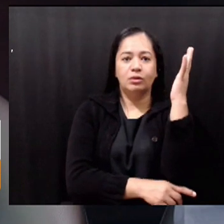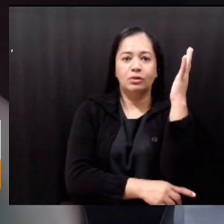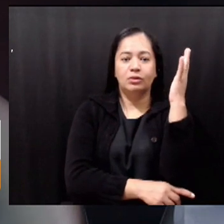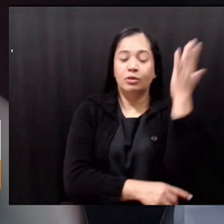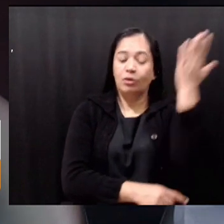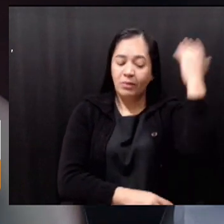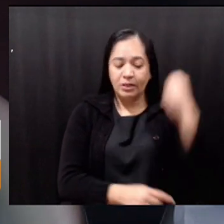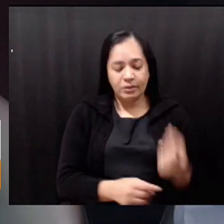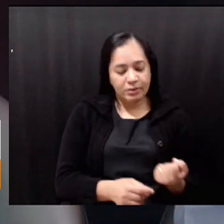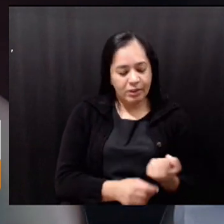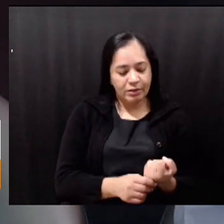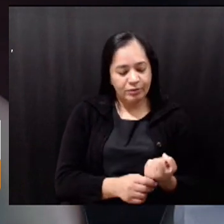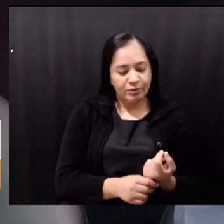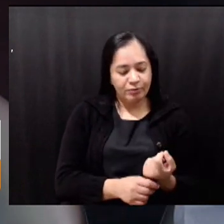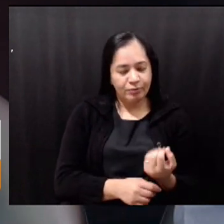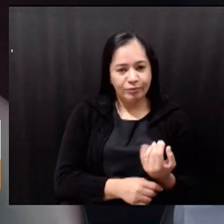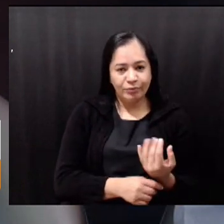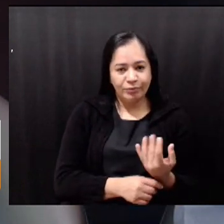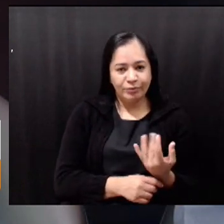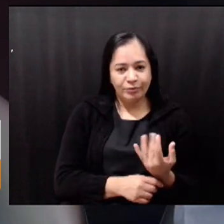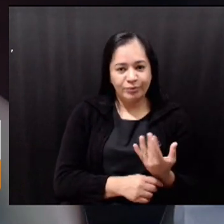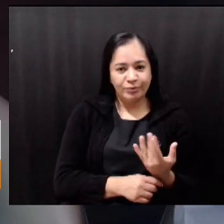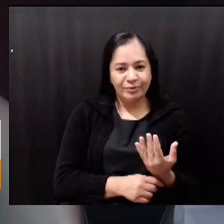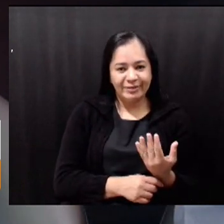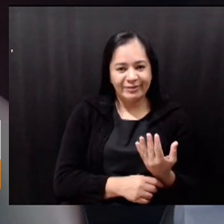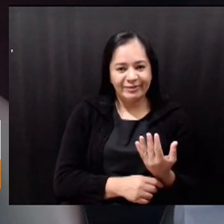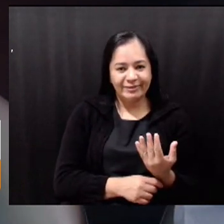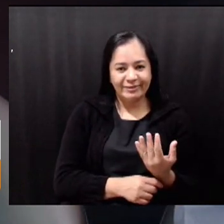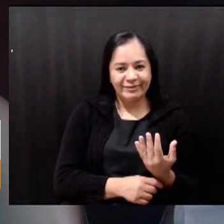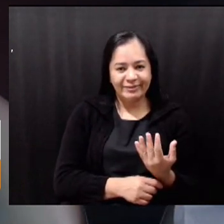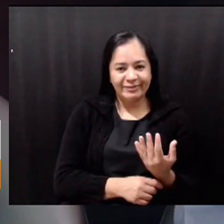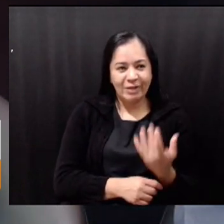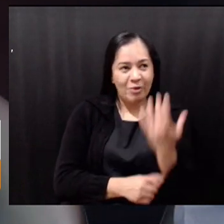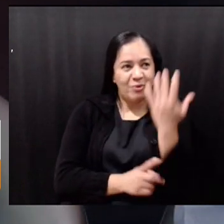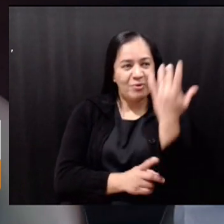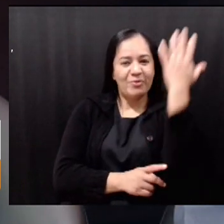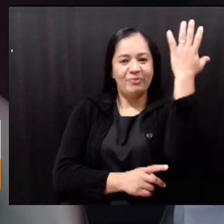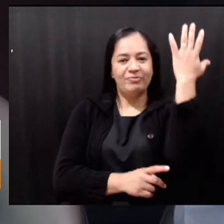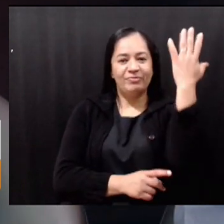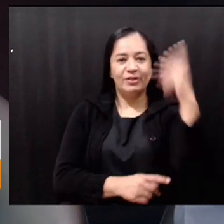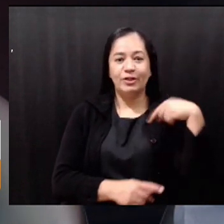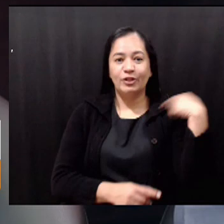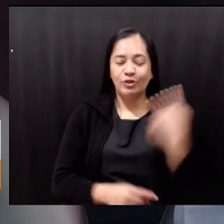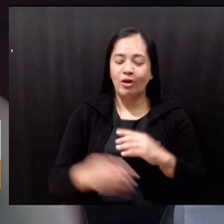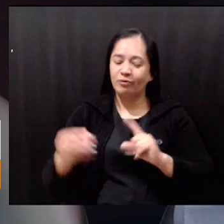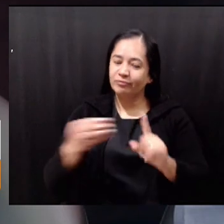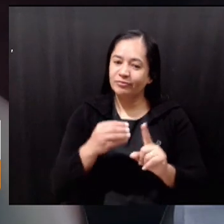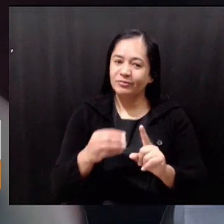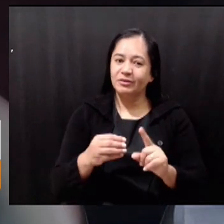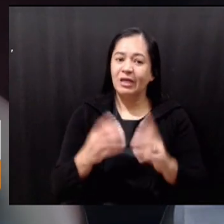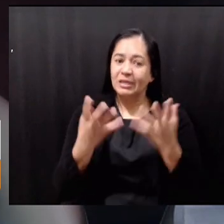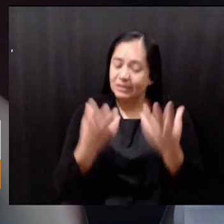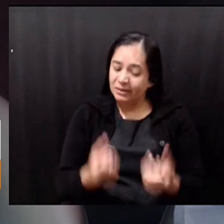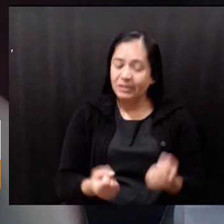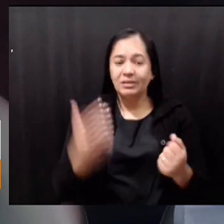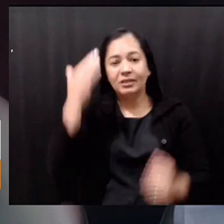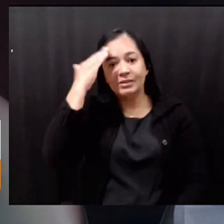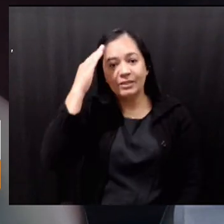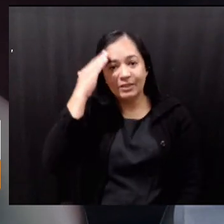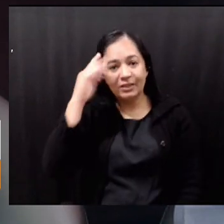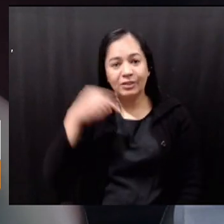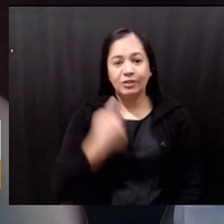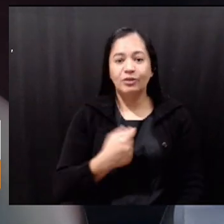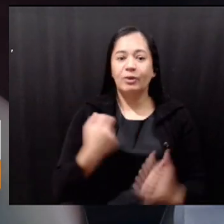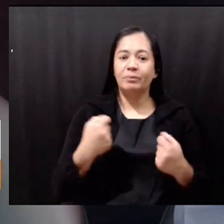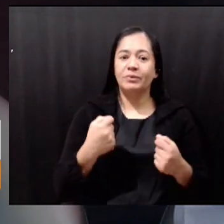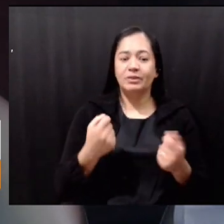aí somos vulneráveis principalmente nas relações, né? Aceitar essa vulnerabilidade e entender que a gente precisa nutrir todo um processo para